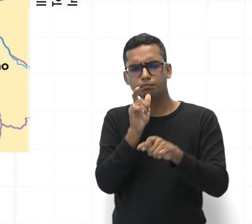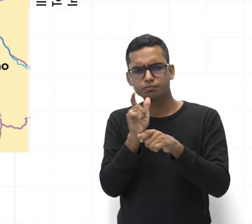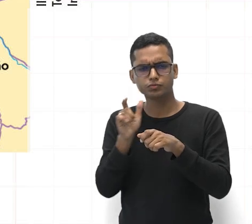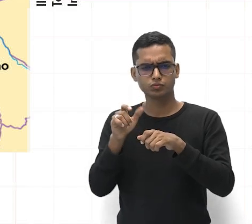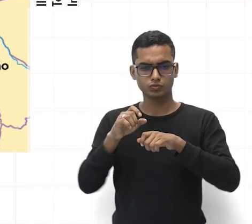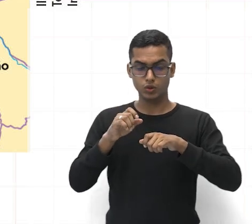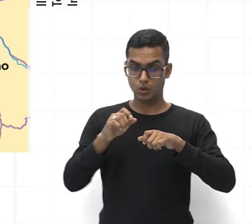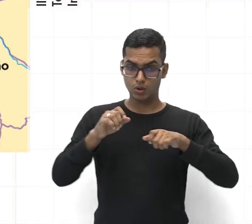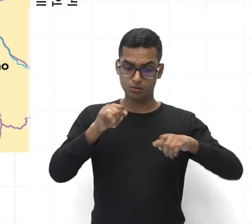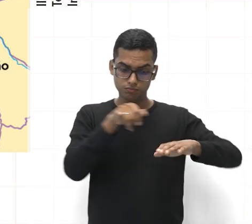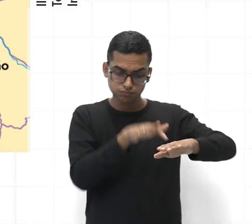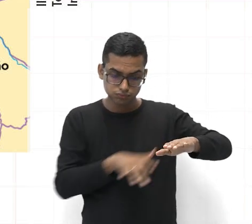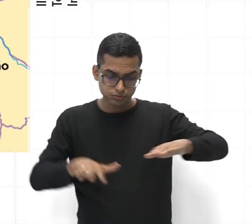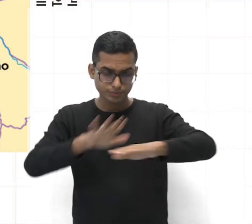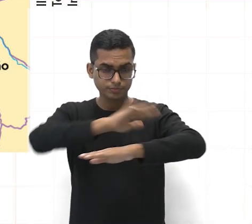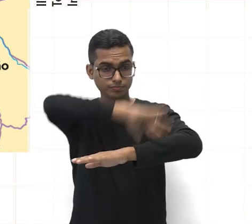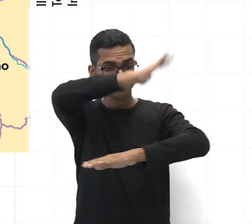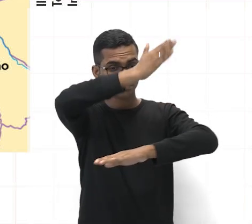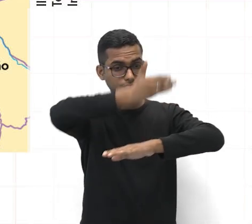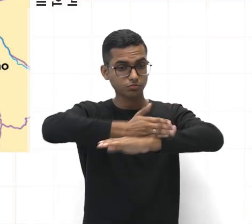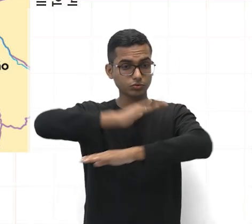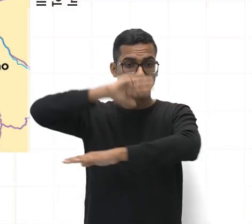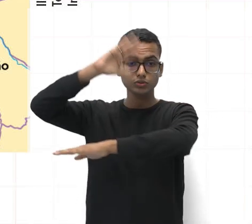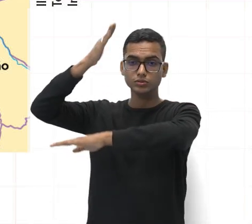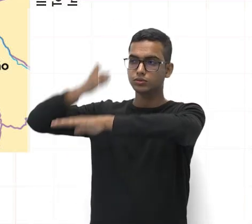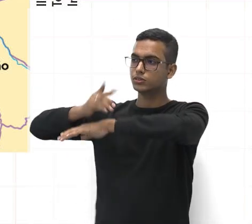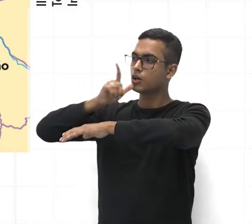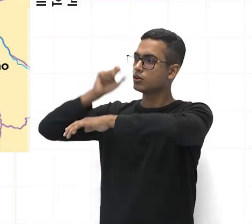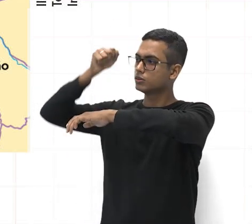bacias que ocorrem quando o rio